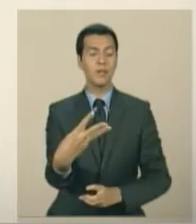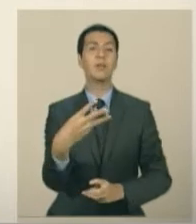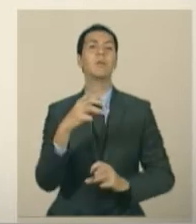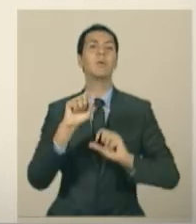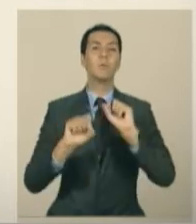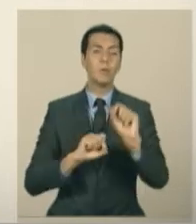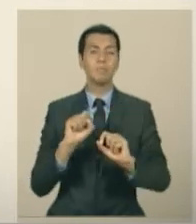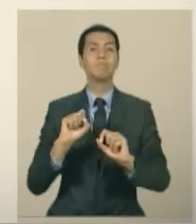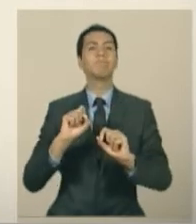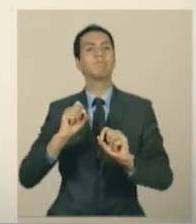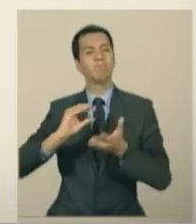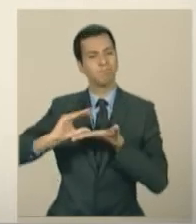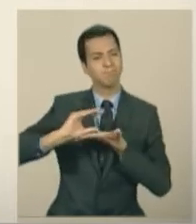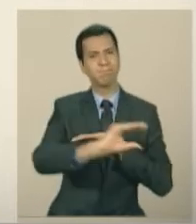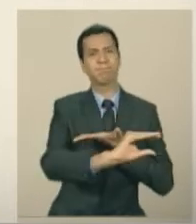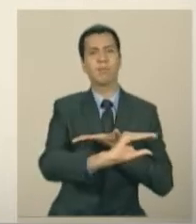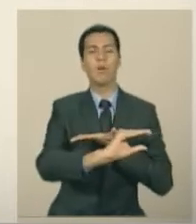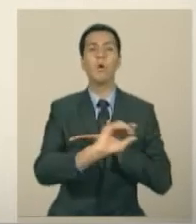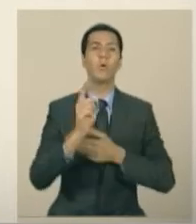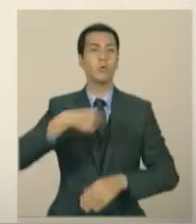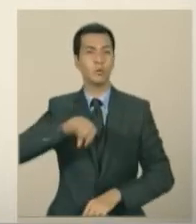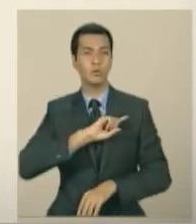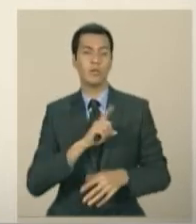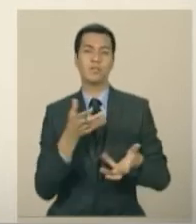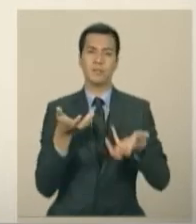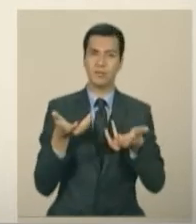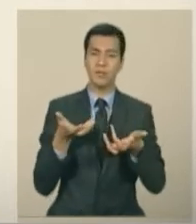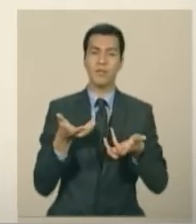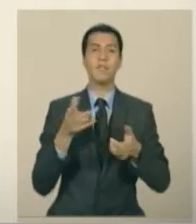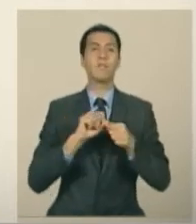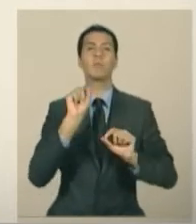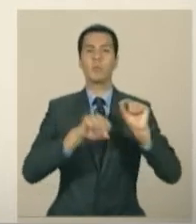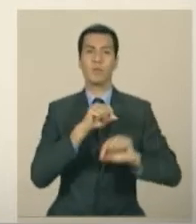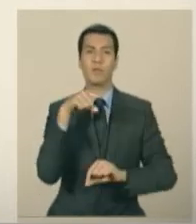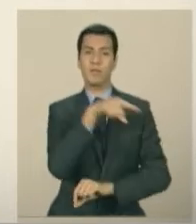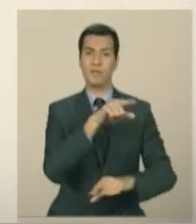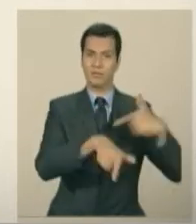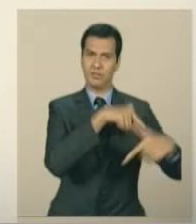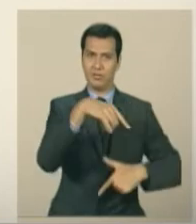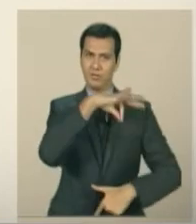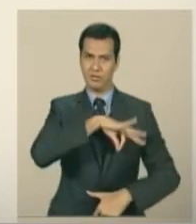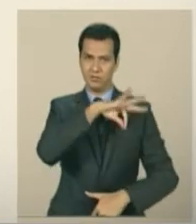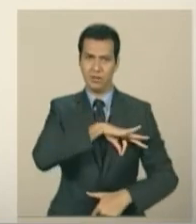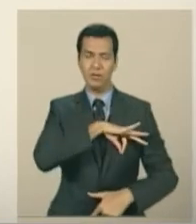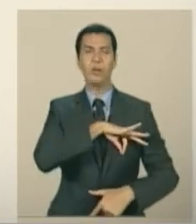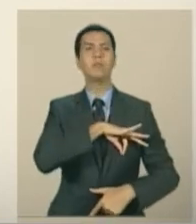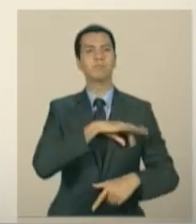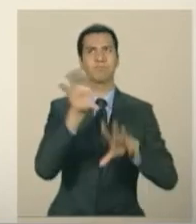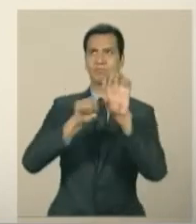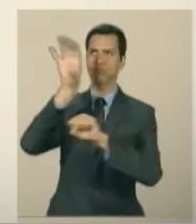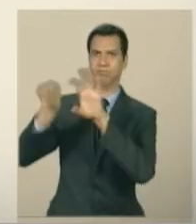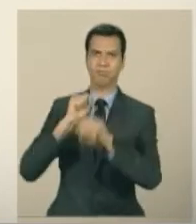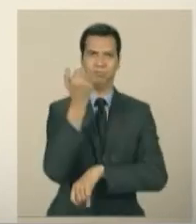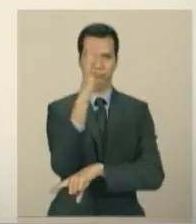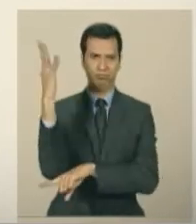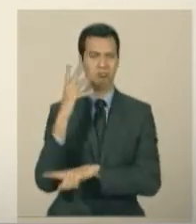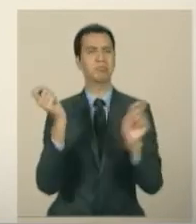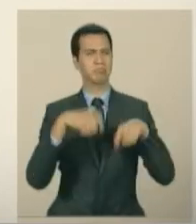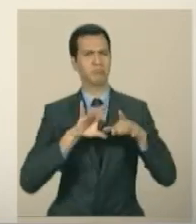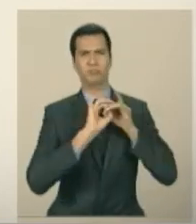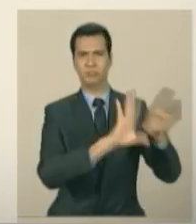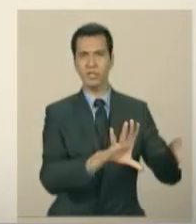por mês o programa faz o casamento da geração da renda com a preservação ambiental porque ele vai combinar